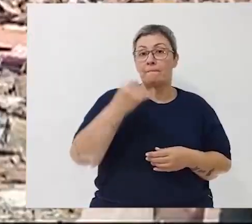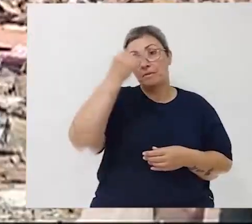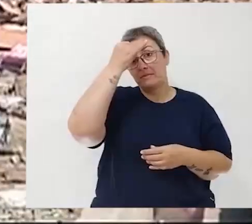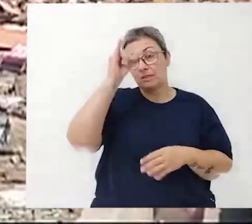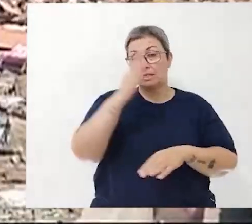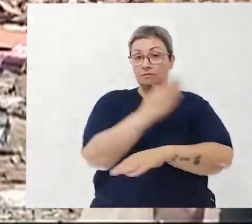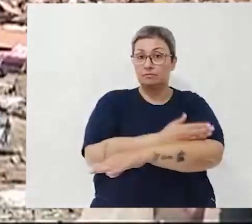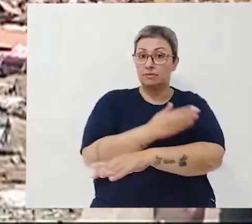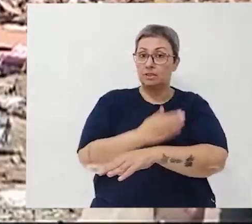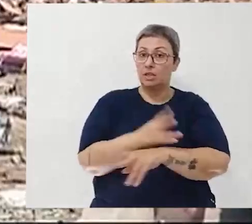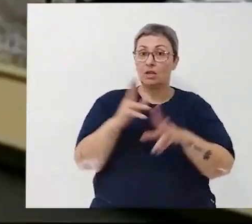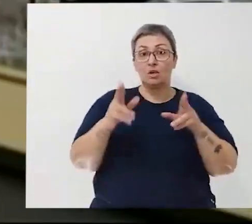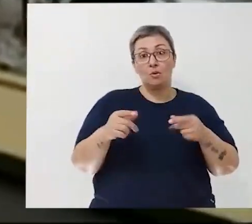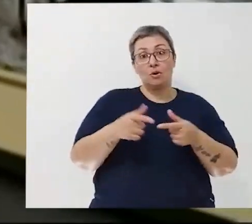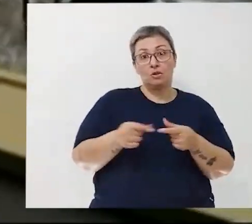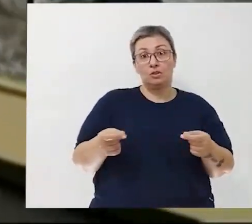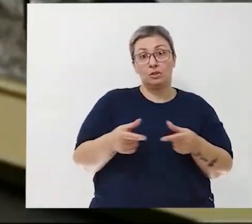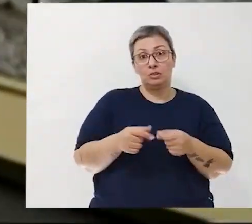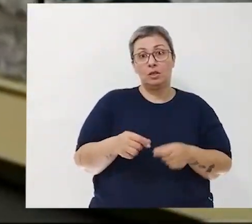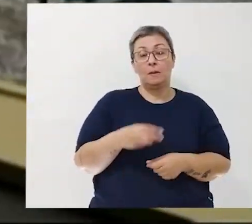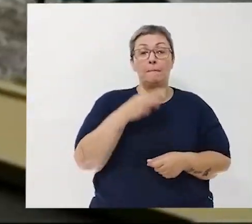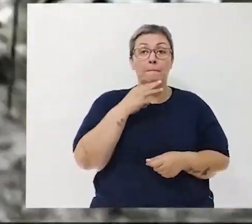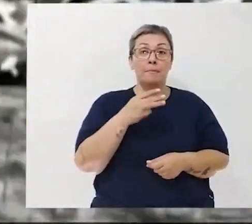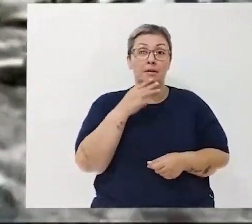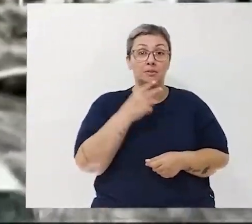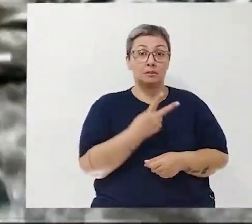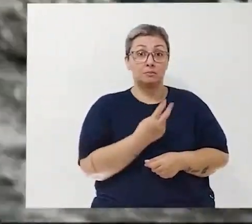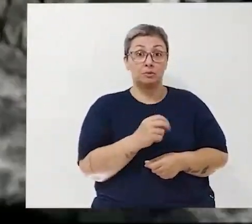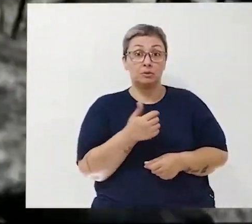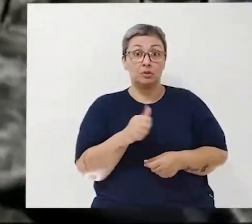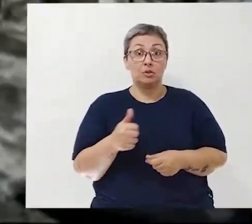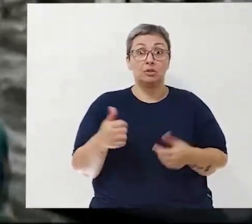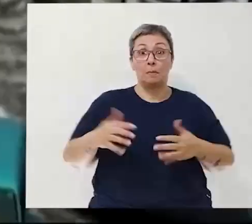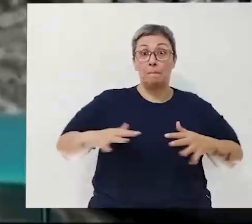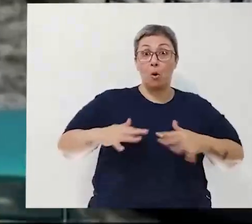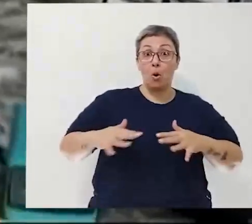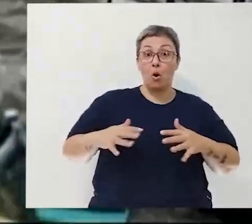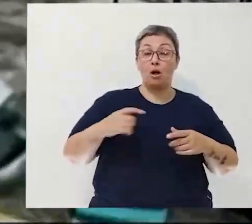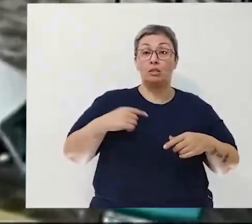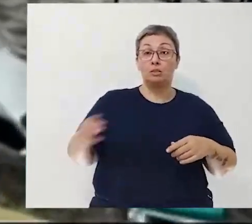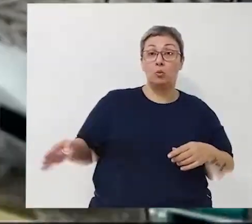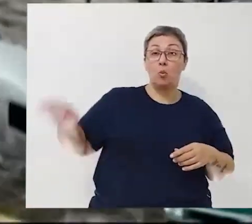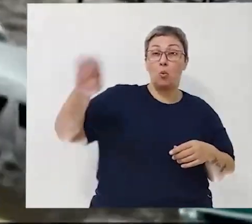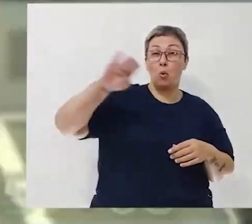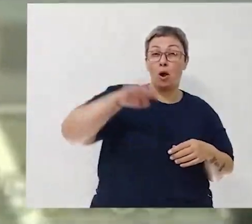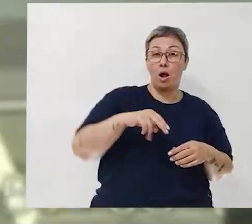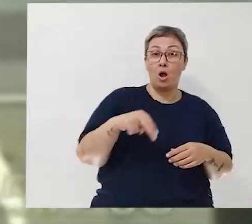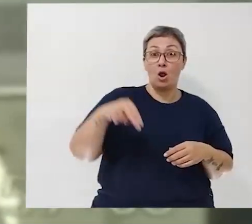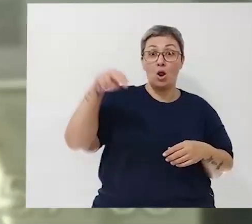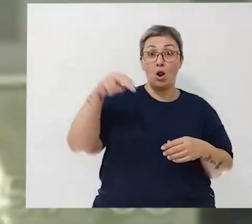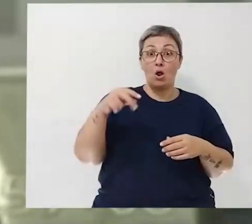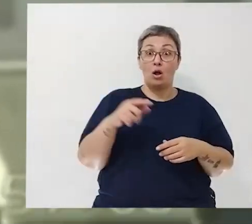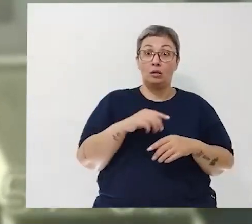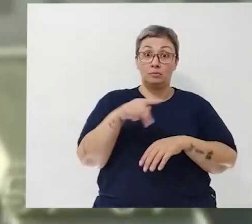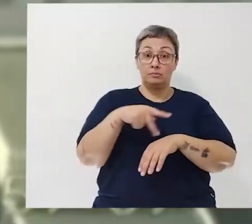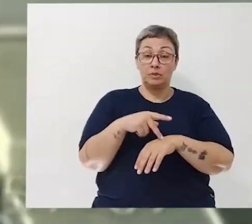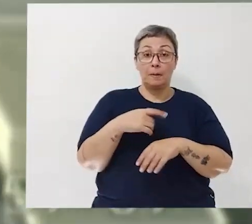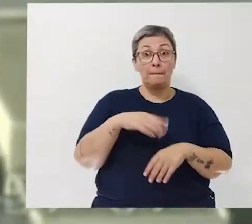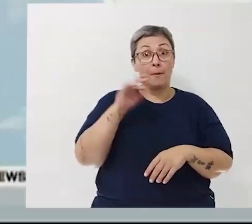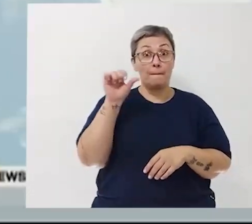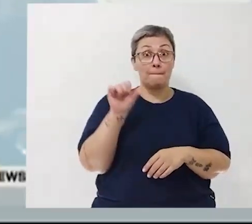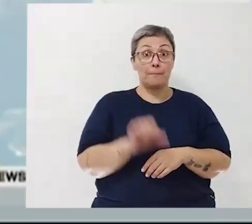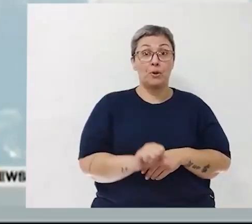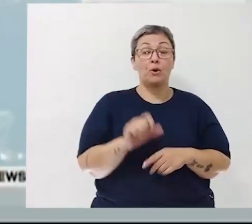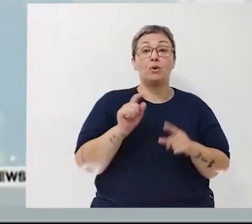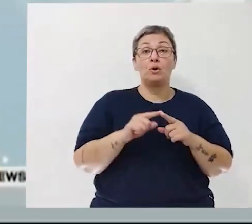evitar acidentes como no Japão. Em março de 2011, um terremoto seguido de um tsunami atingiu o norte do país. A catástrofe ficou ainda